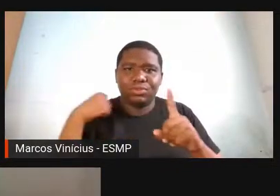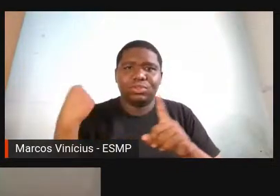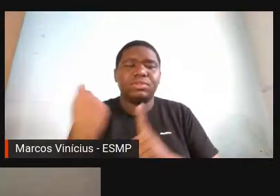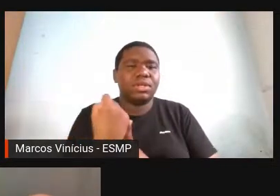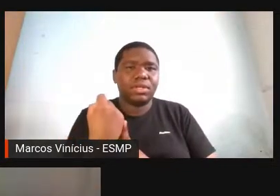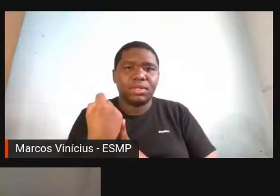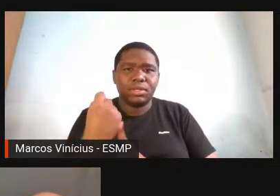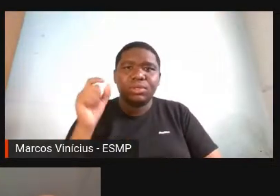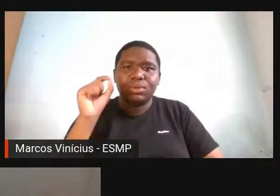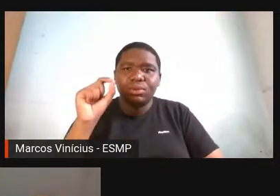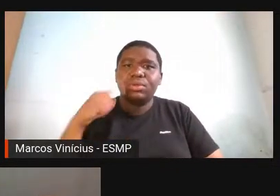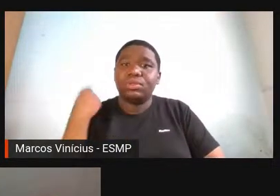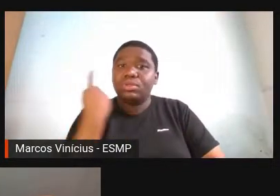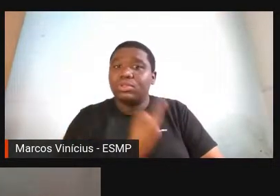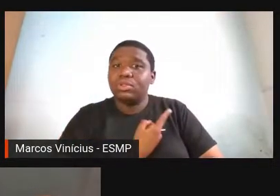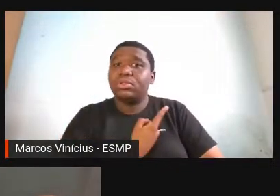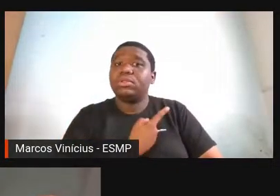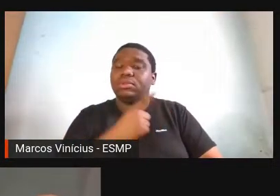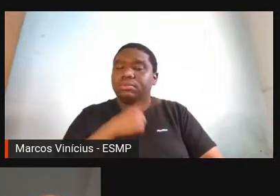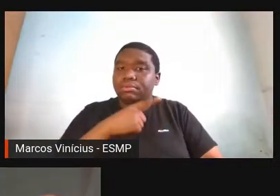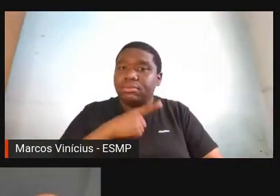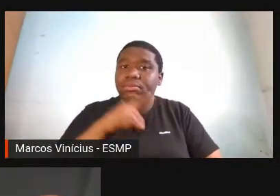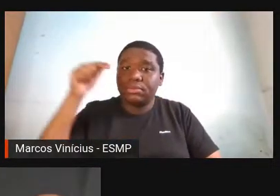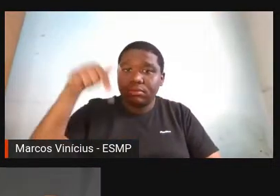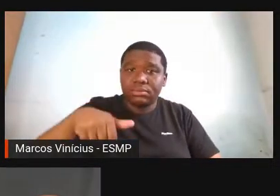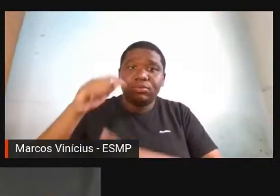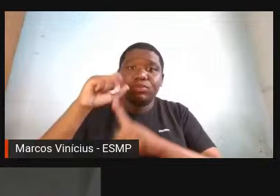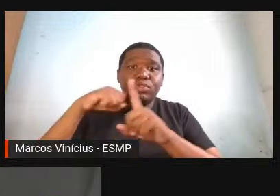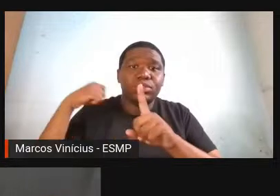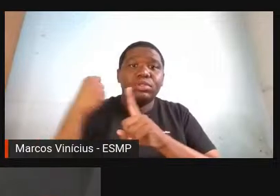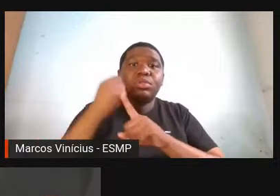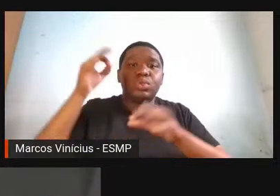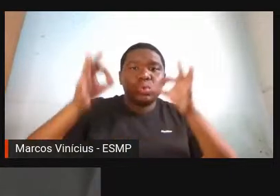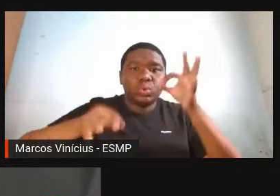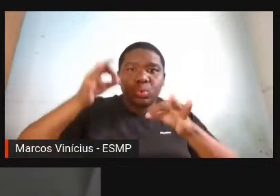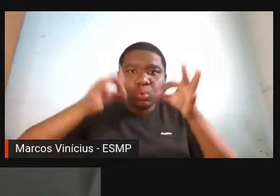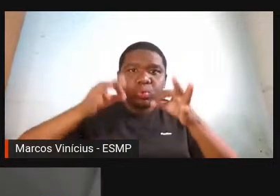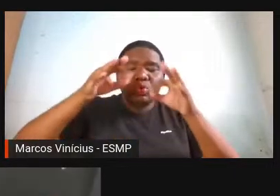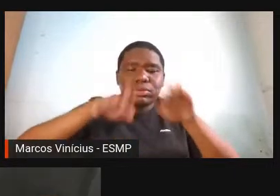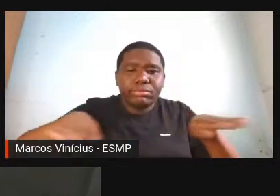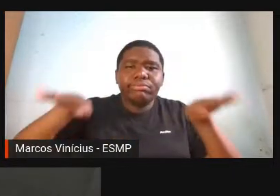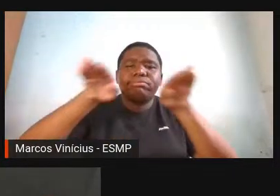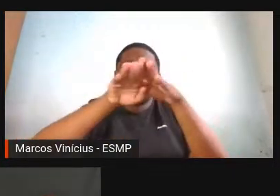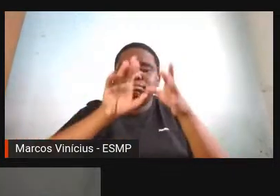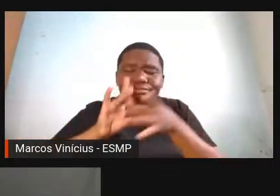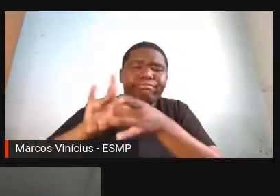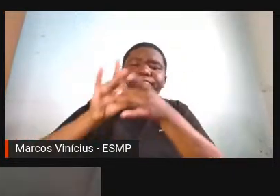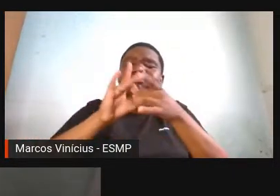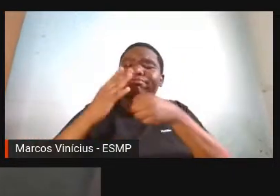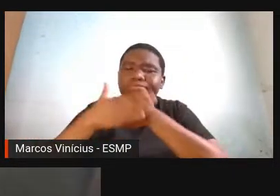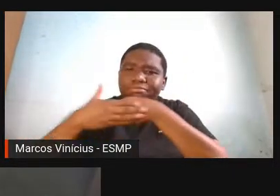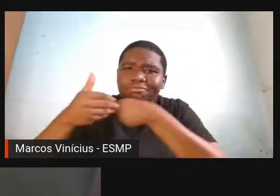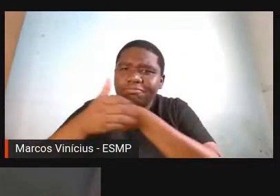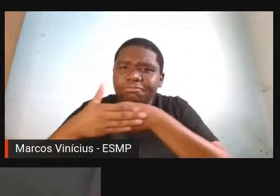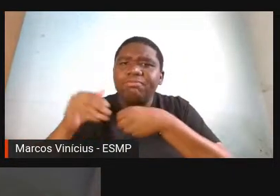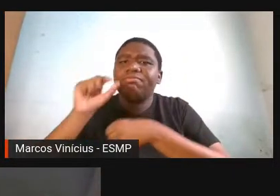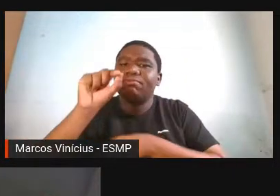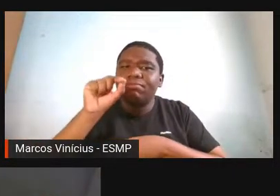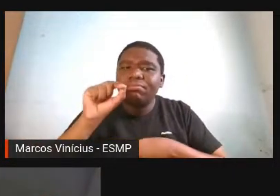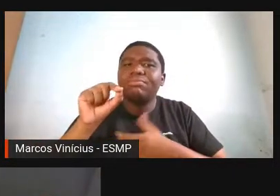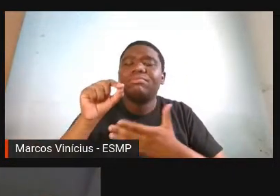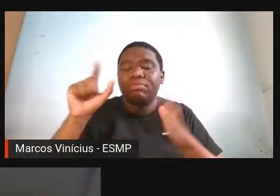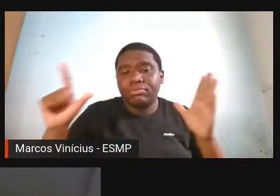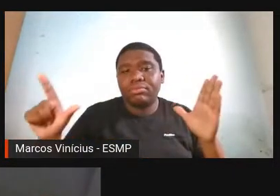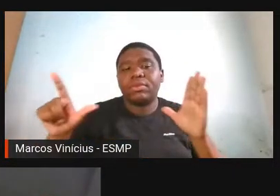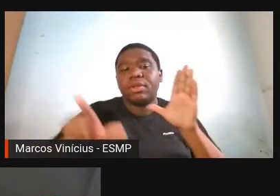que possamos ter uma sociedade justa, fraterna e solidária, cumprindo o desiderato constitucional.